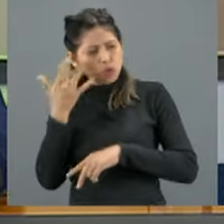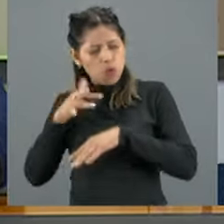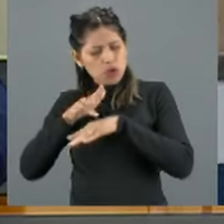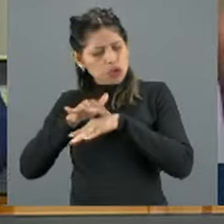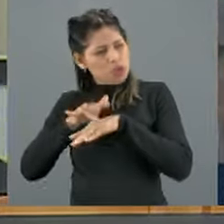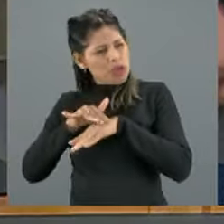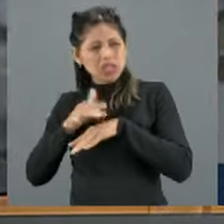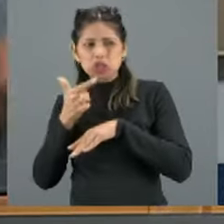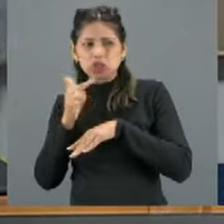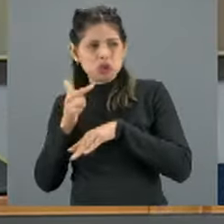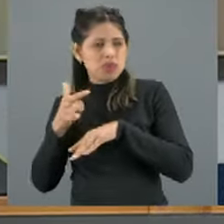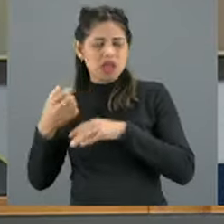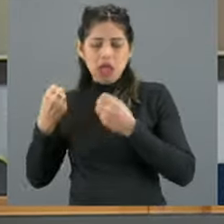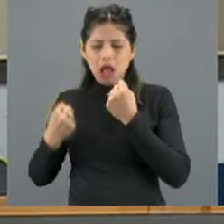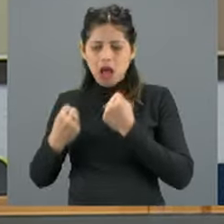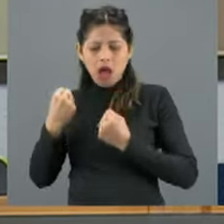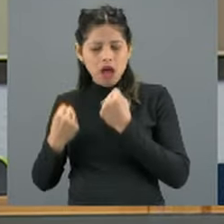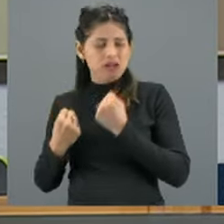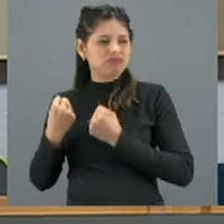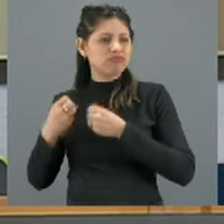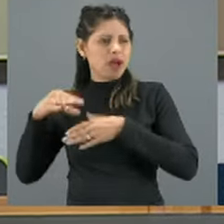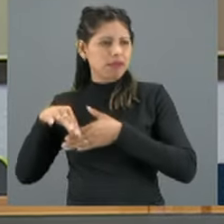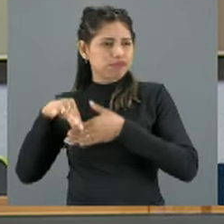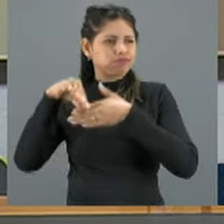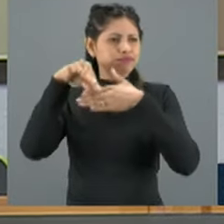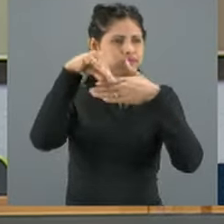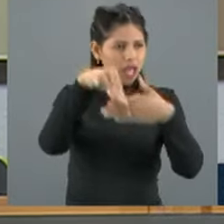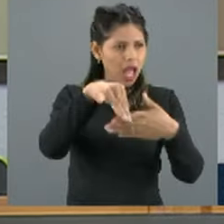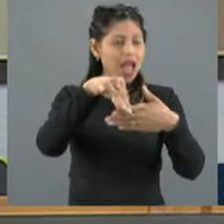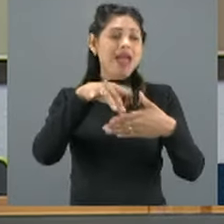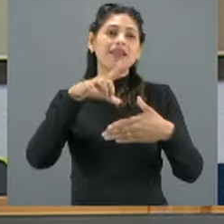Então, tem a comunicação.